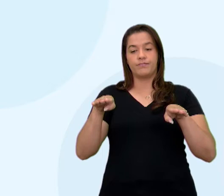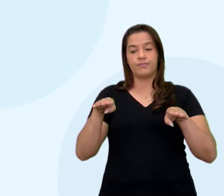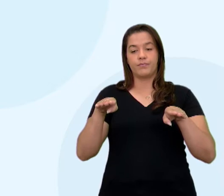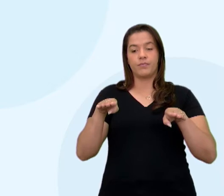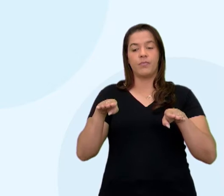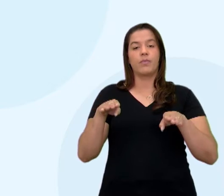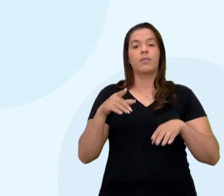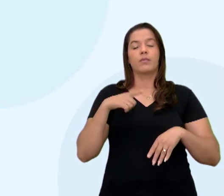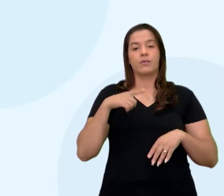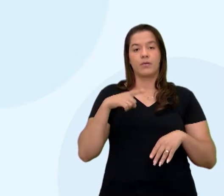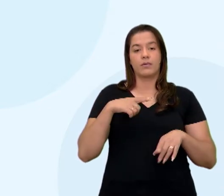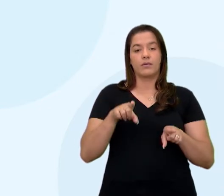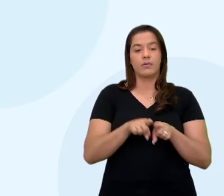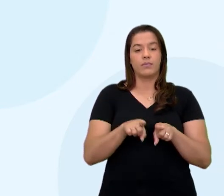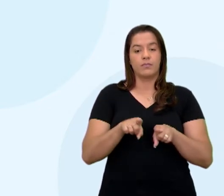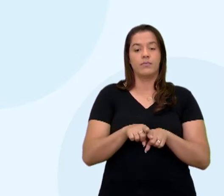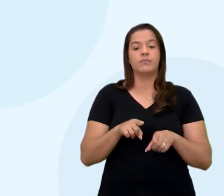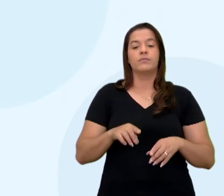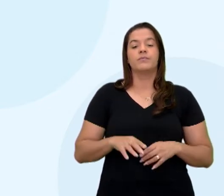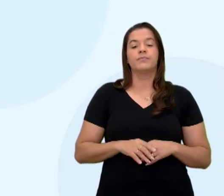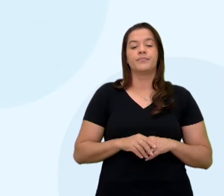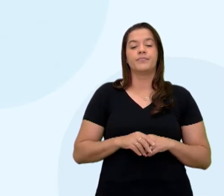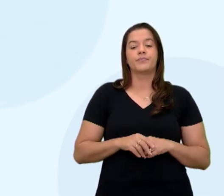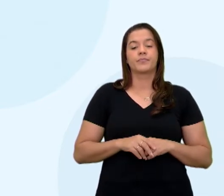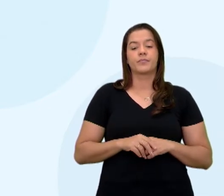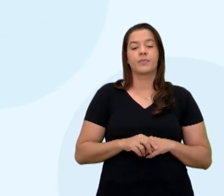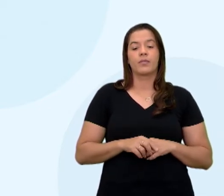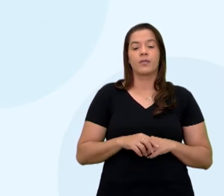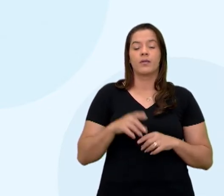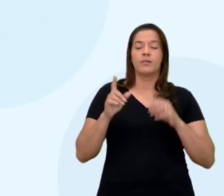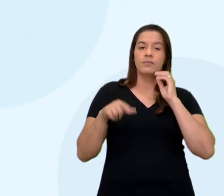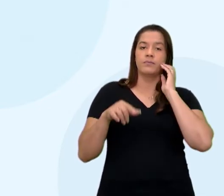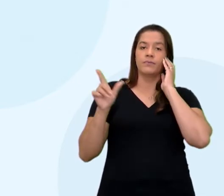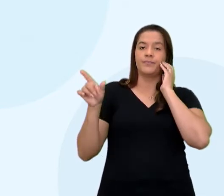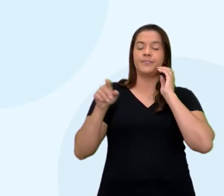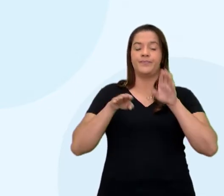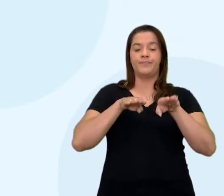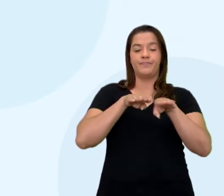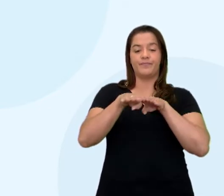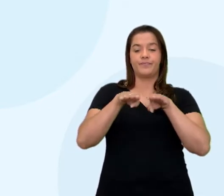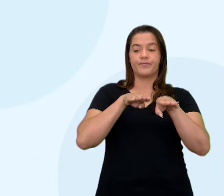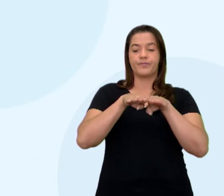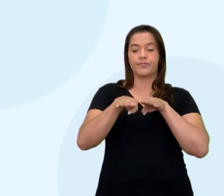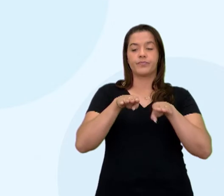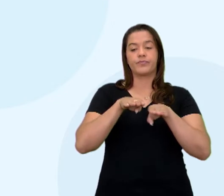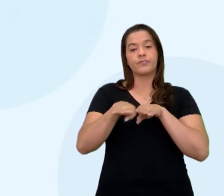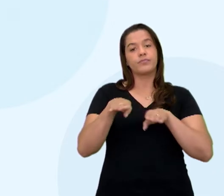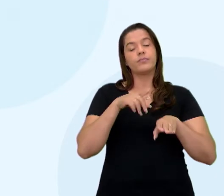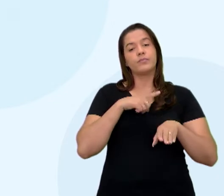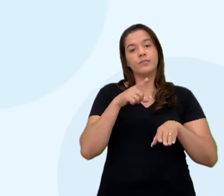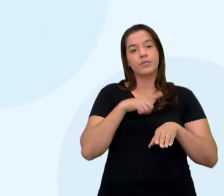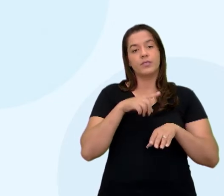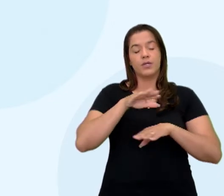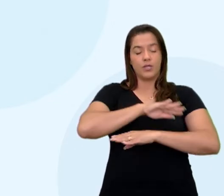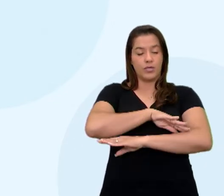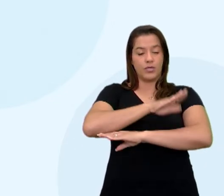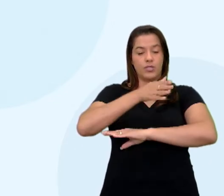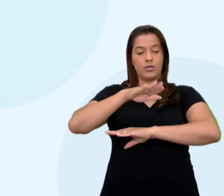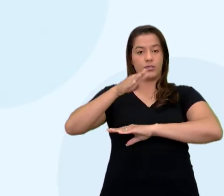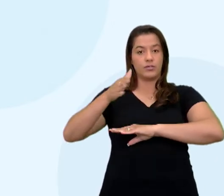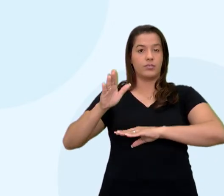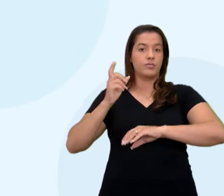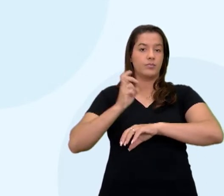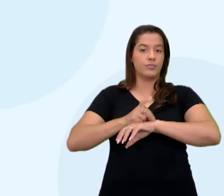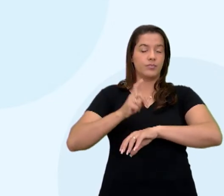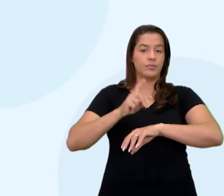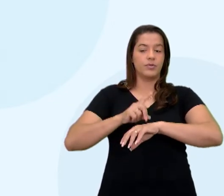deslocam lateralmente. O atrito entre estas é grande e causa nas rochas esforços e